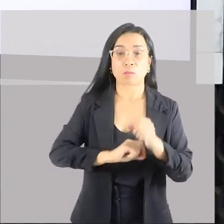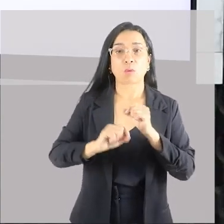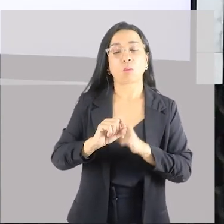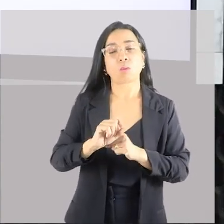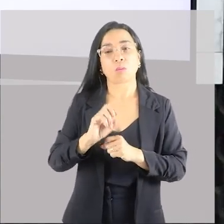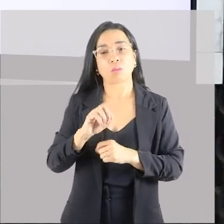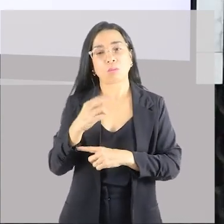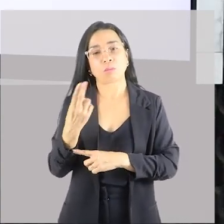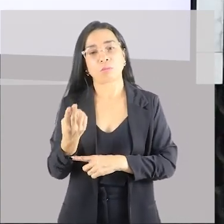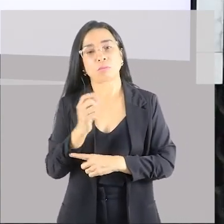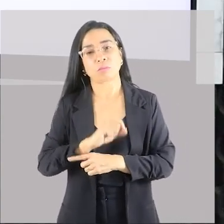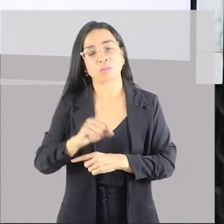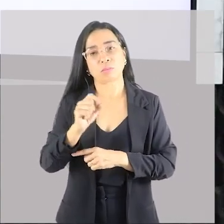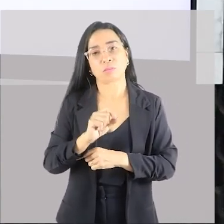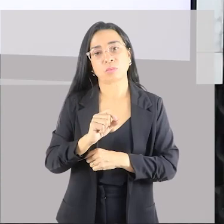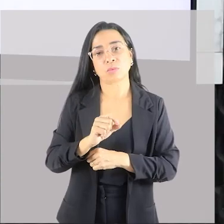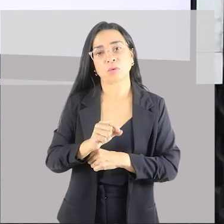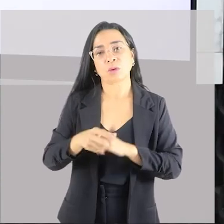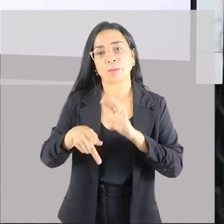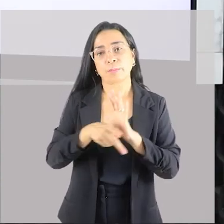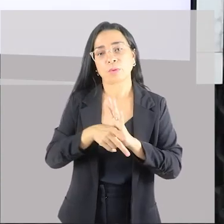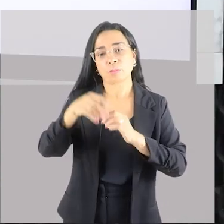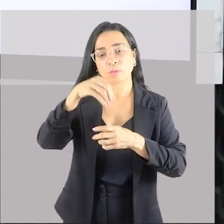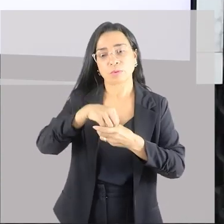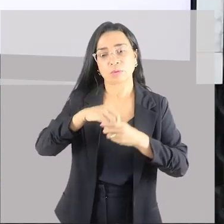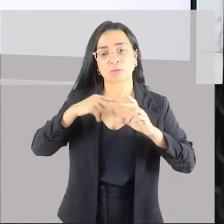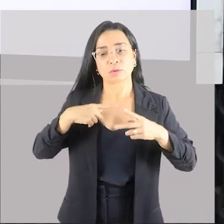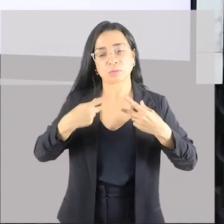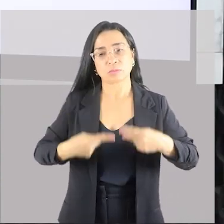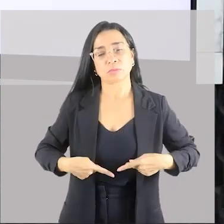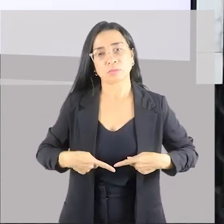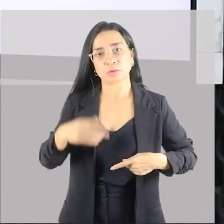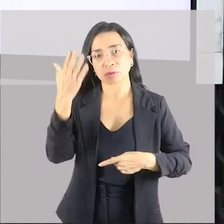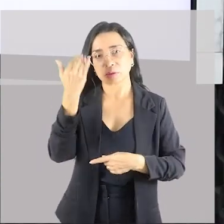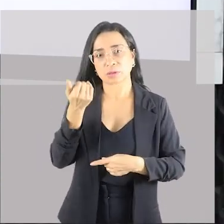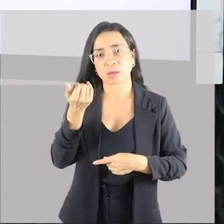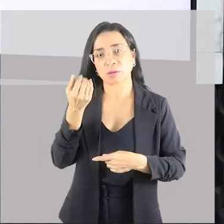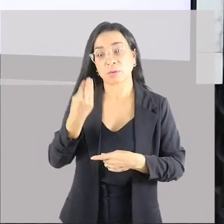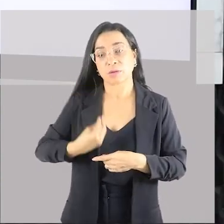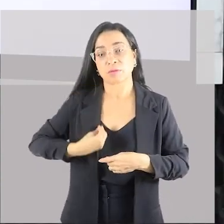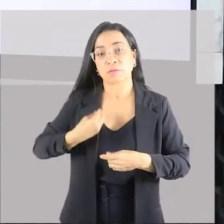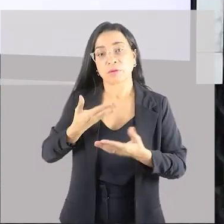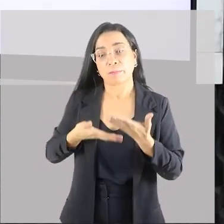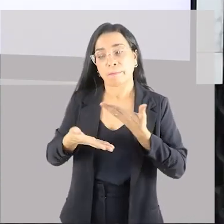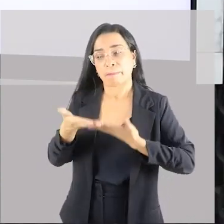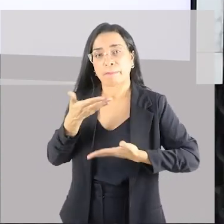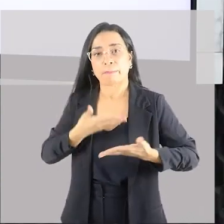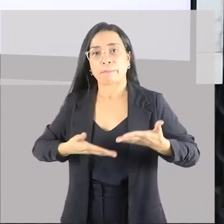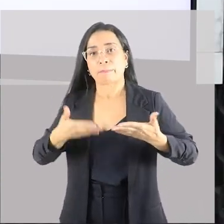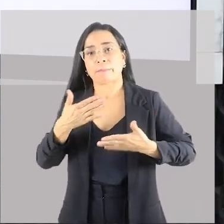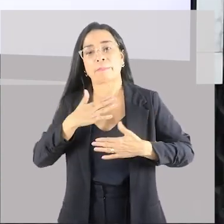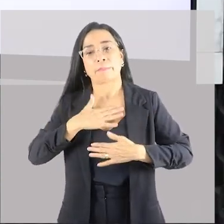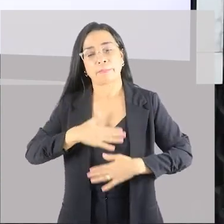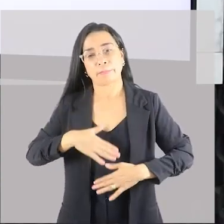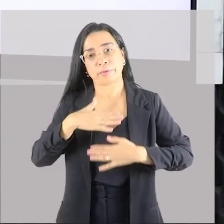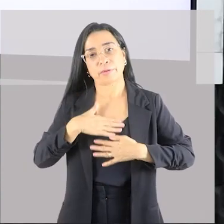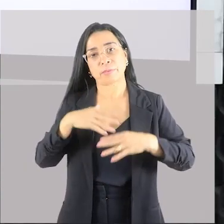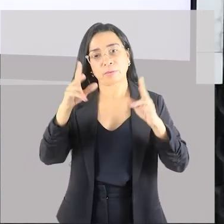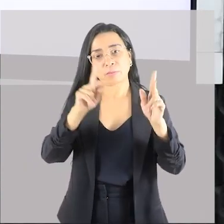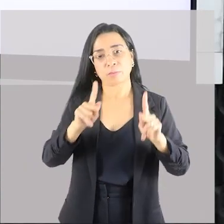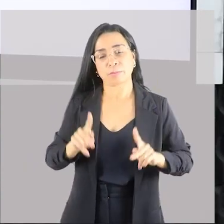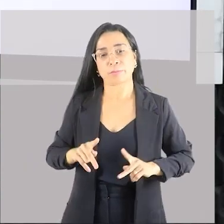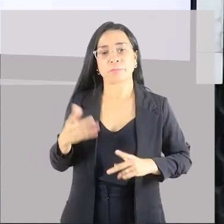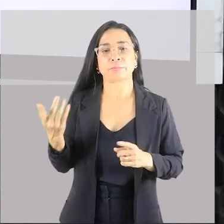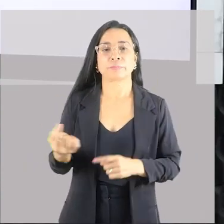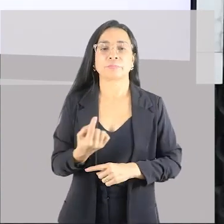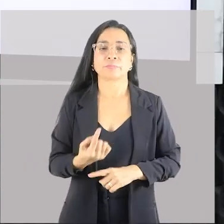digamos assim, do estado de natureza em que ele sabe conviver pacificamente, faz sentido. As instituições sociais